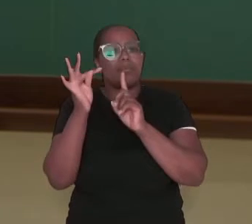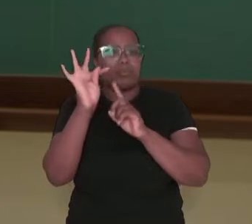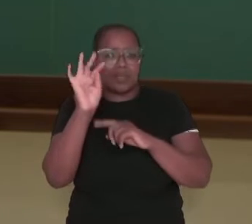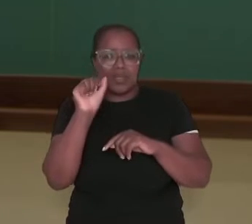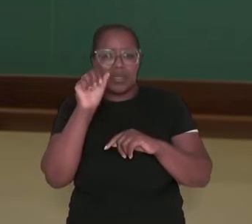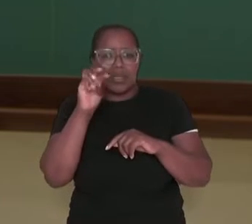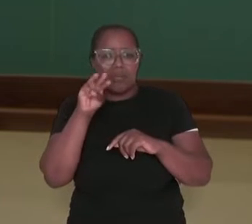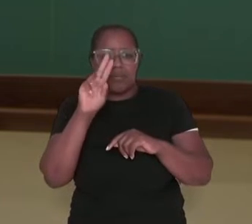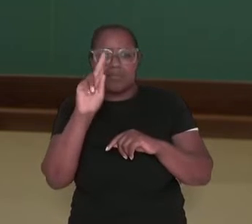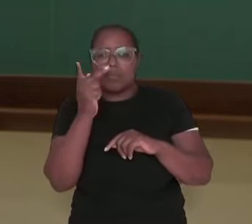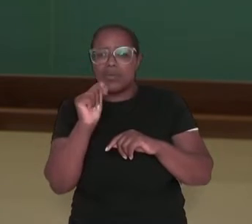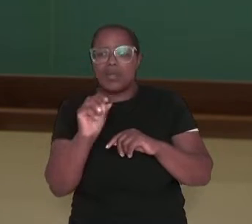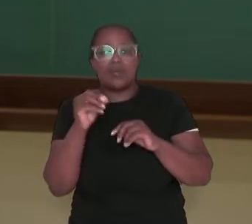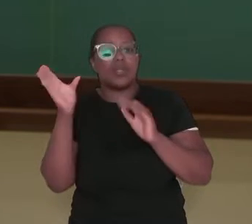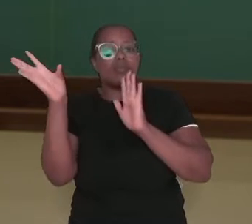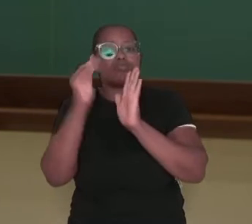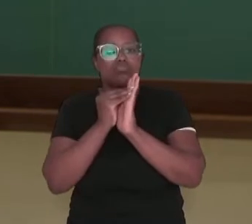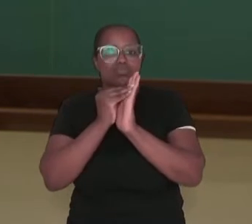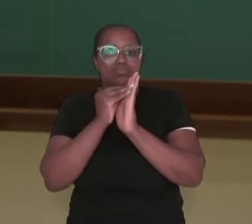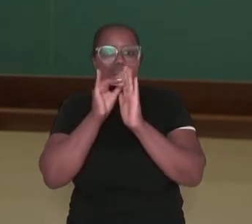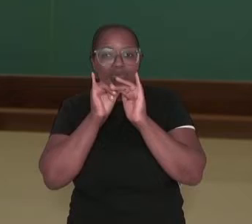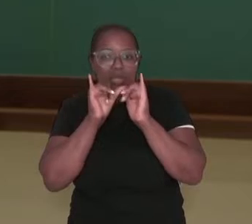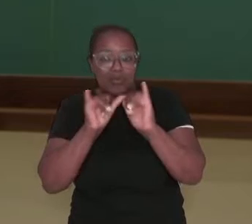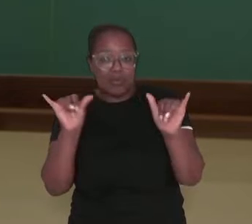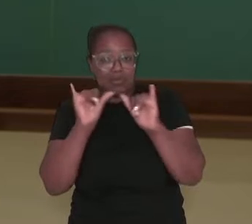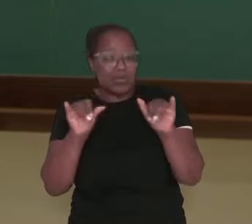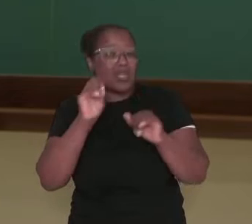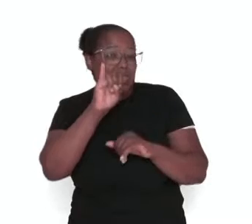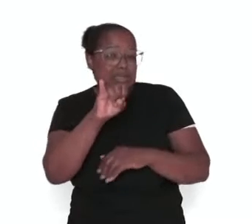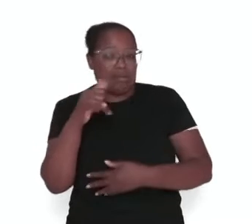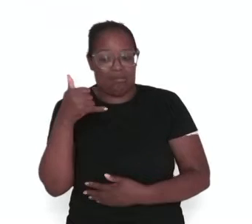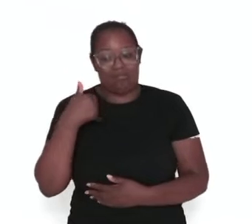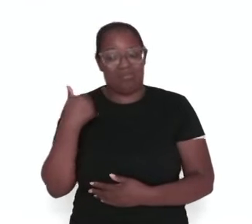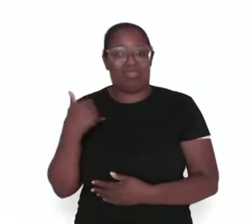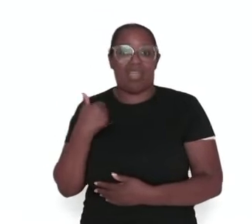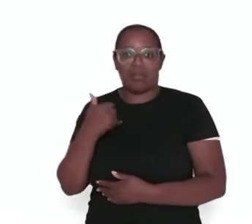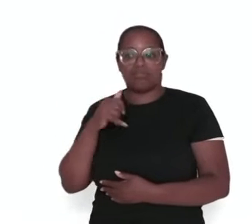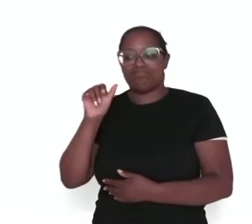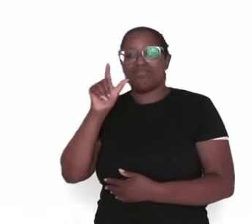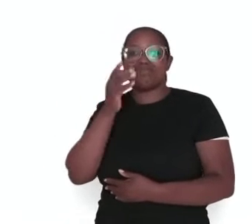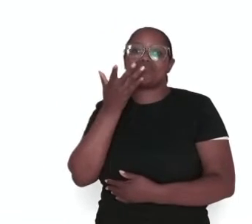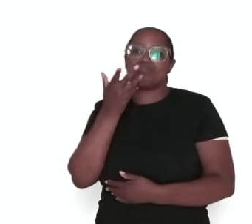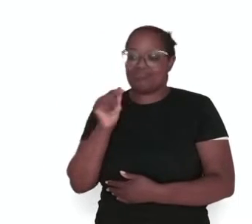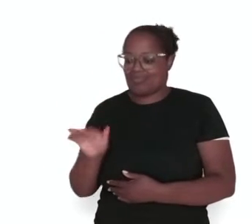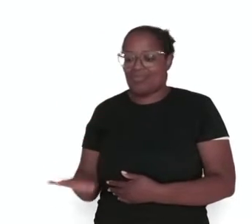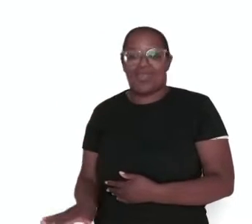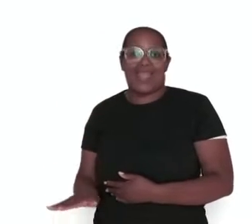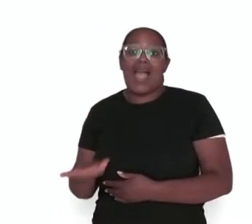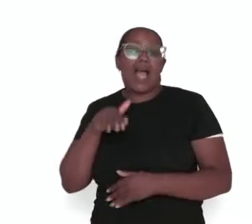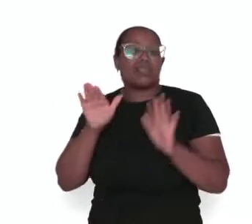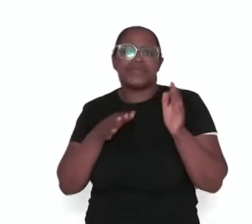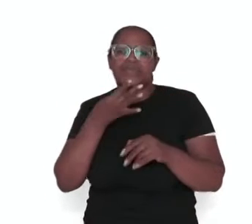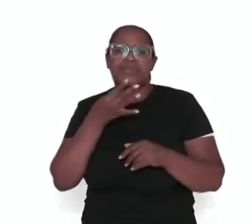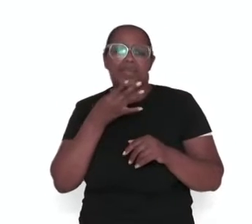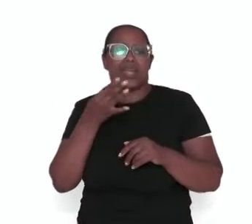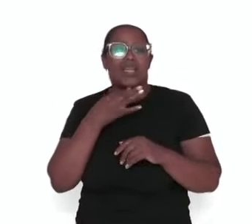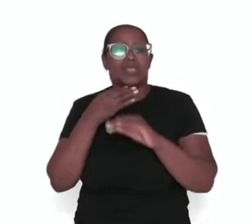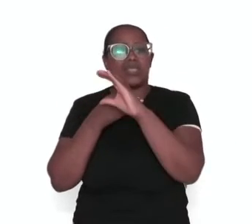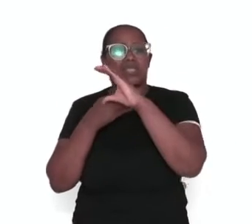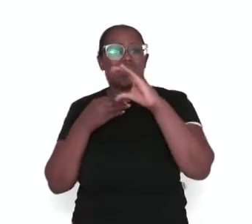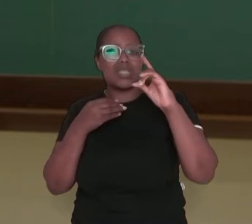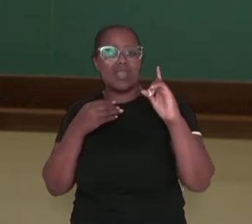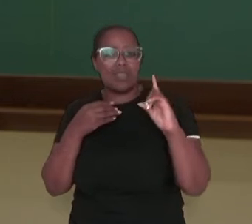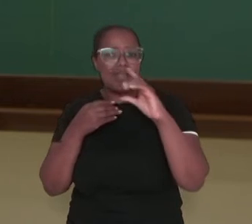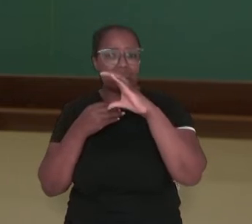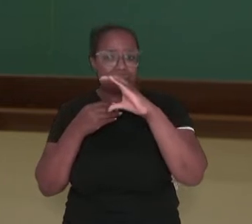aqui, pessoal, esse daqui, como eu falei, pessoal, dependendo da sua idade, você não chegou a trabalhar com esses modelos. Aqui é um CD que vocês já estão